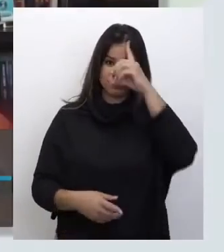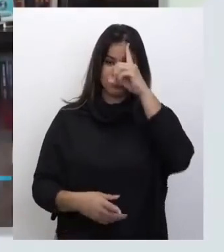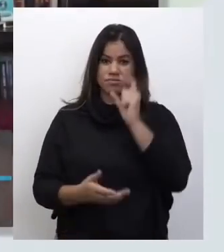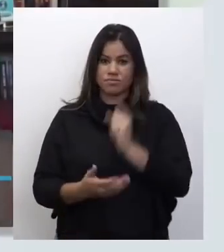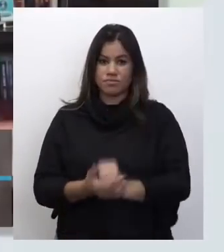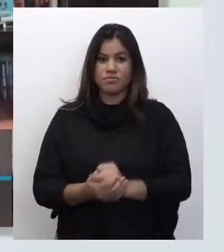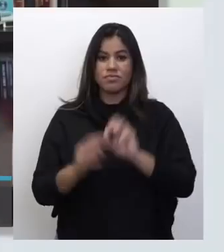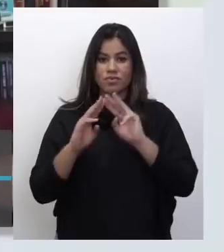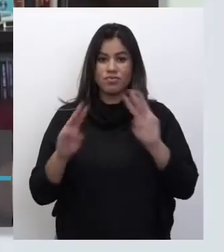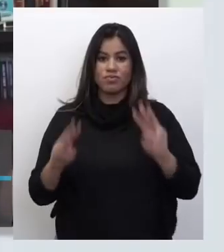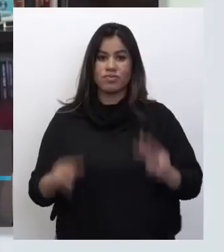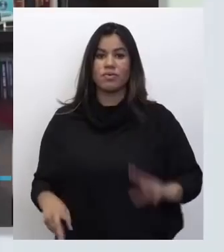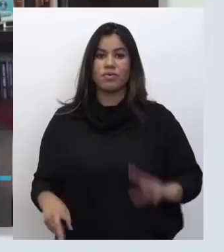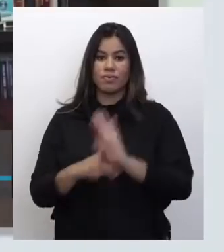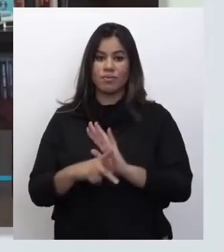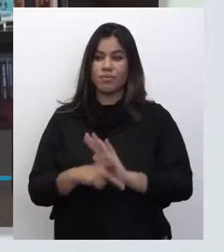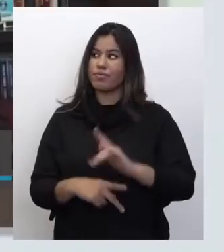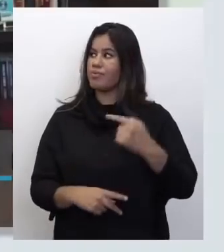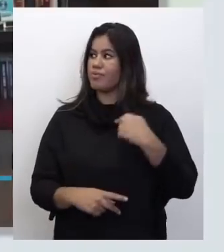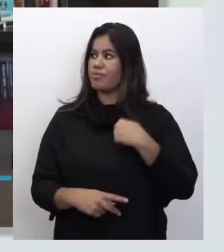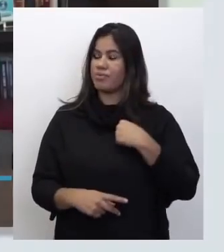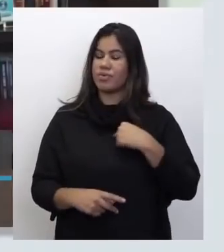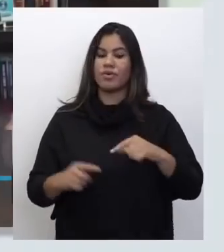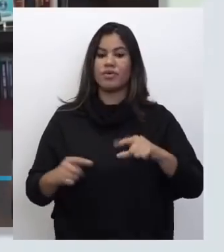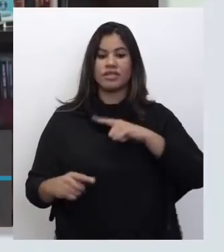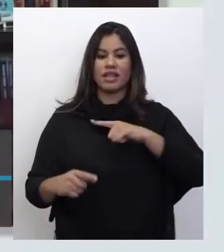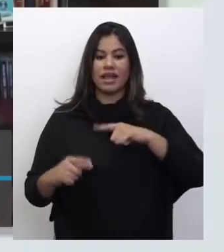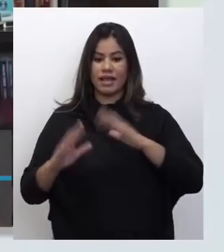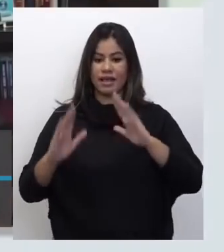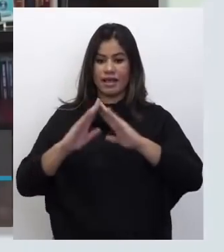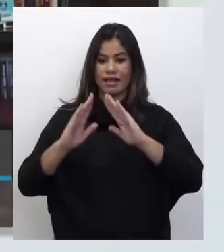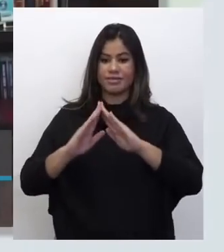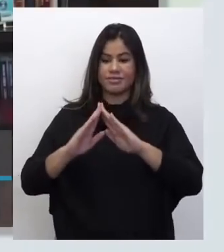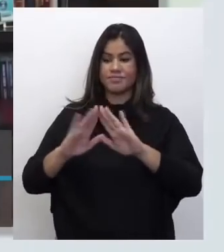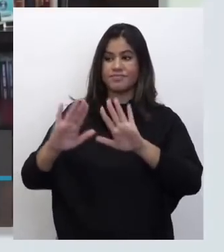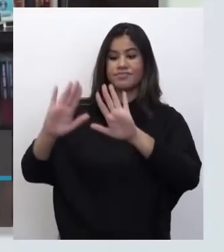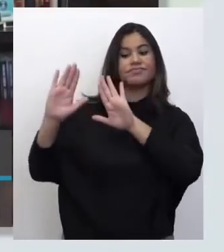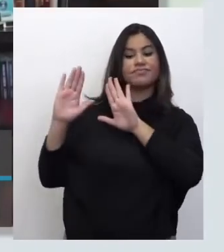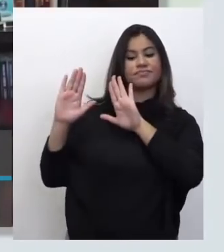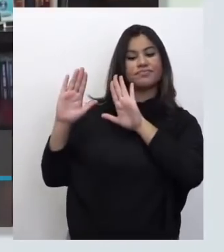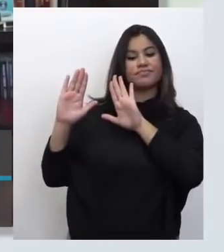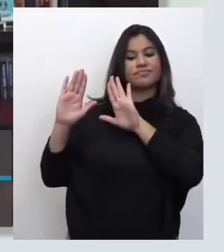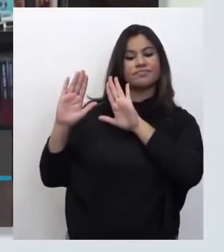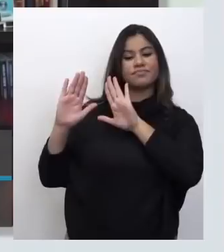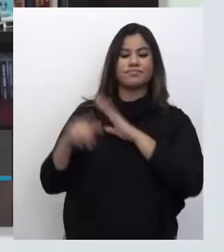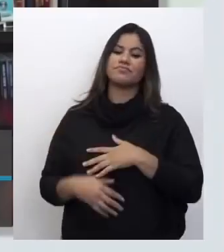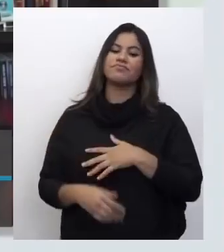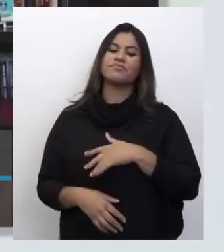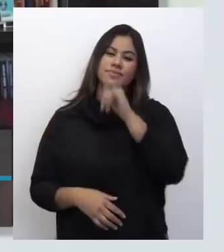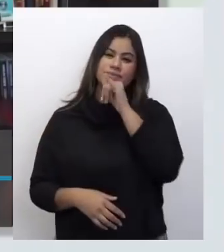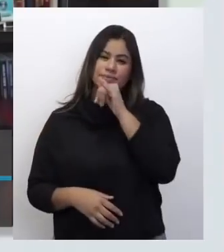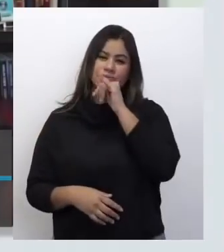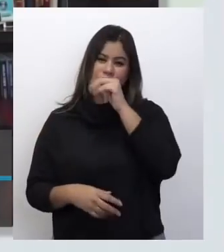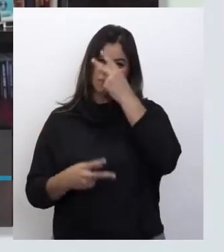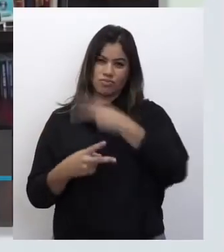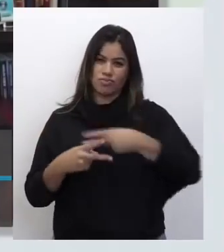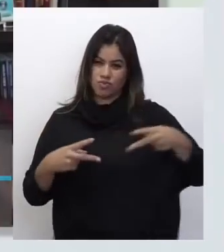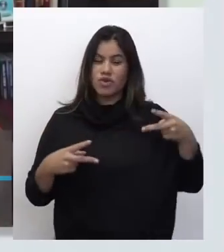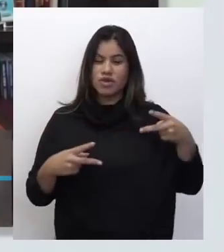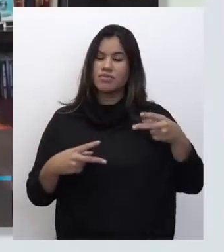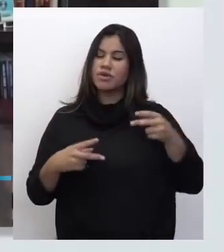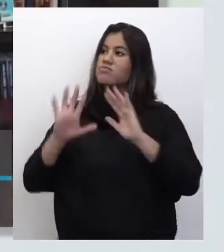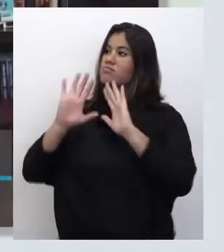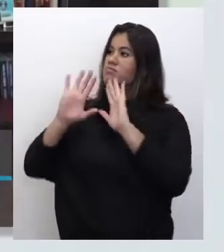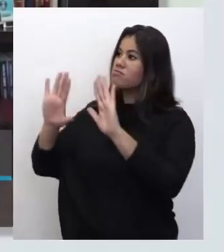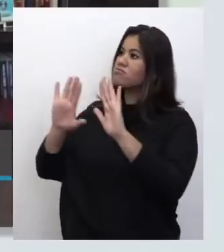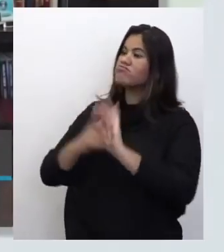vai ficar aqui exposto na minha casa durante 2 semanas. É uma exposição temporária para que eu